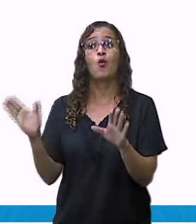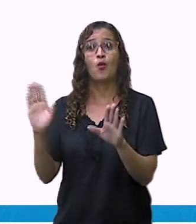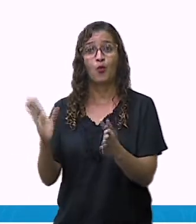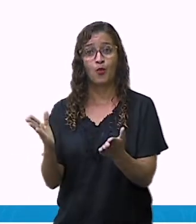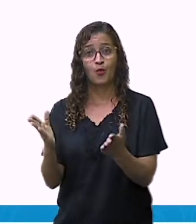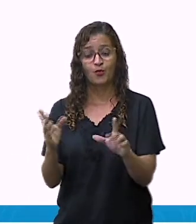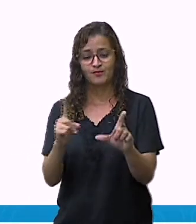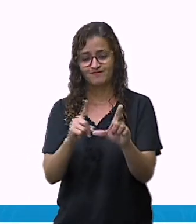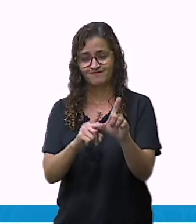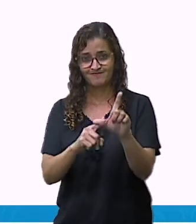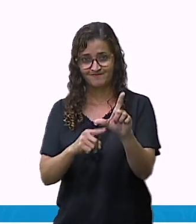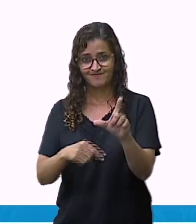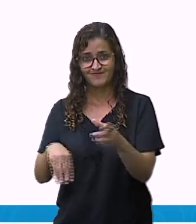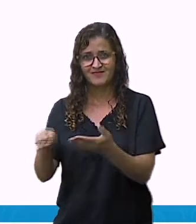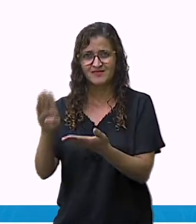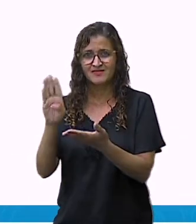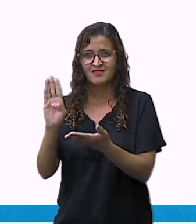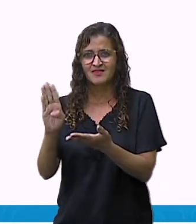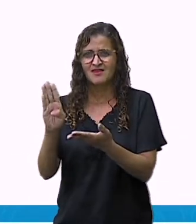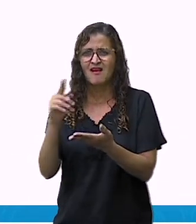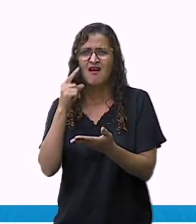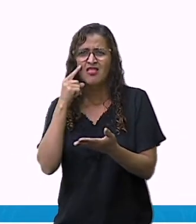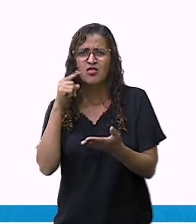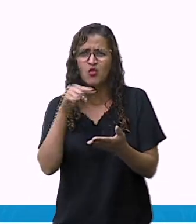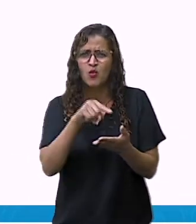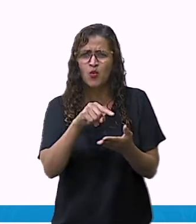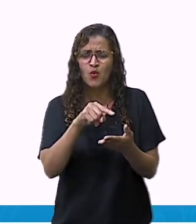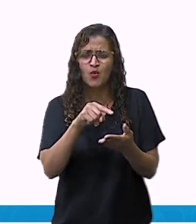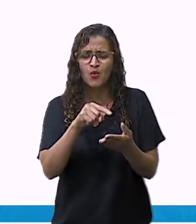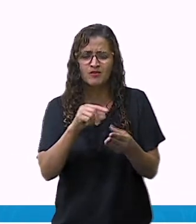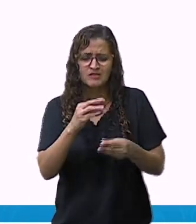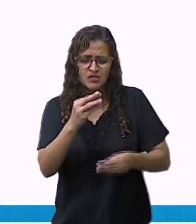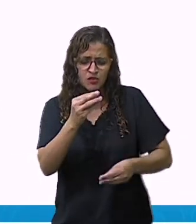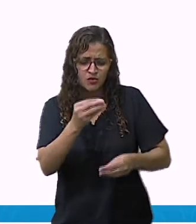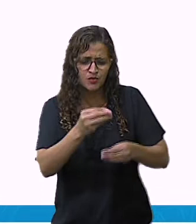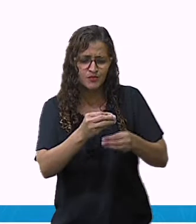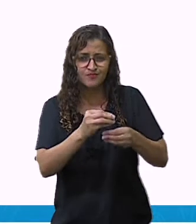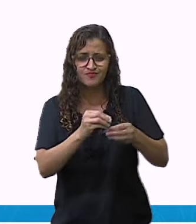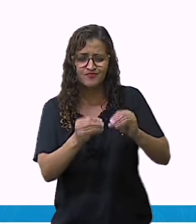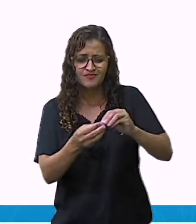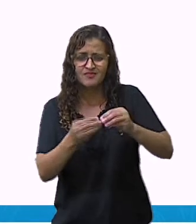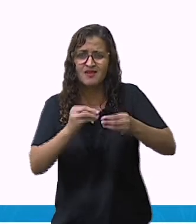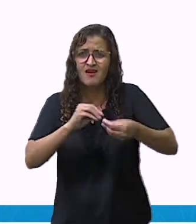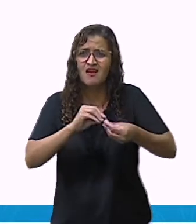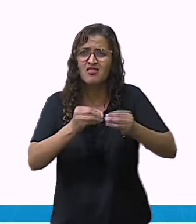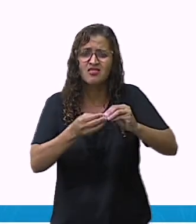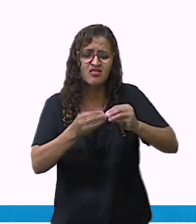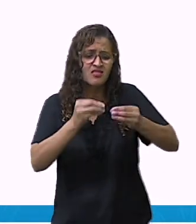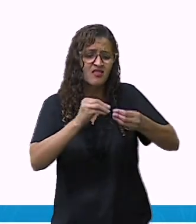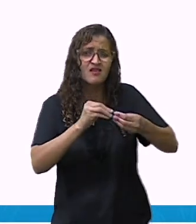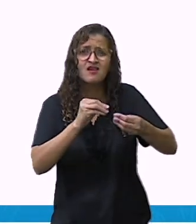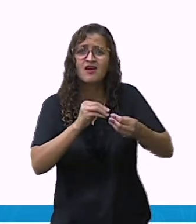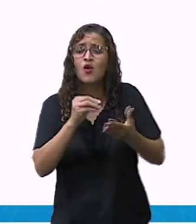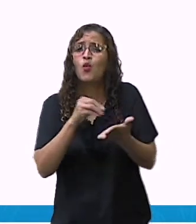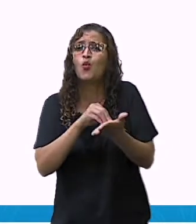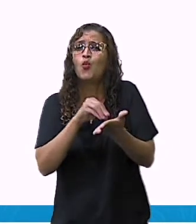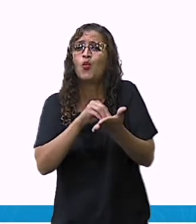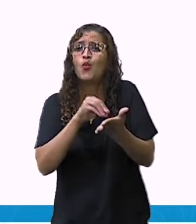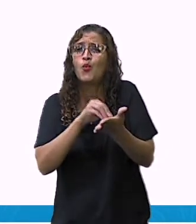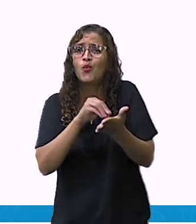do quebra-cabeça, por isso não consigo montá-lo. Agora, tá vendo